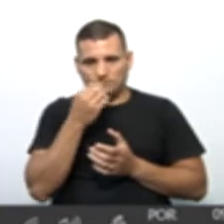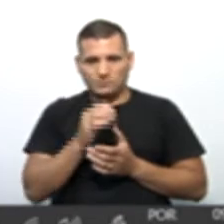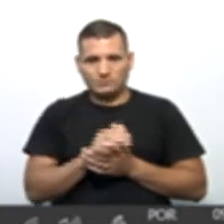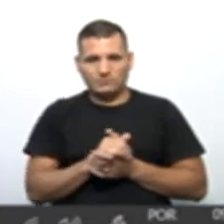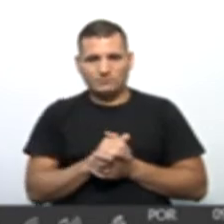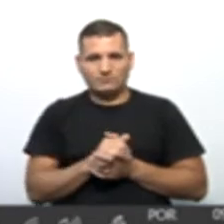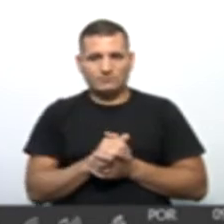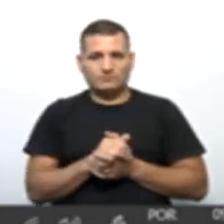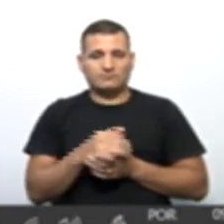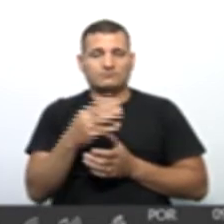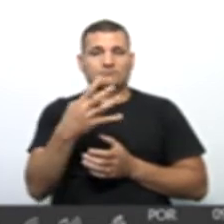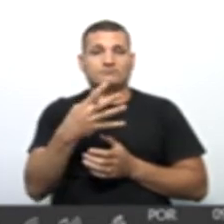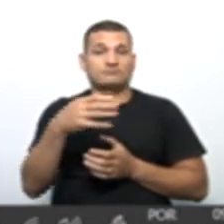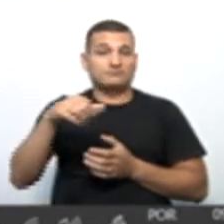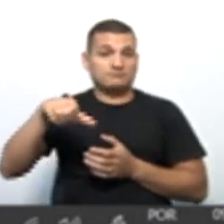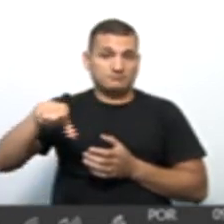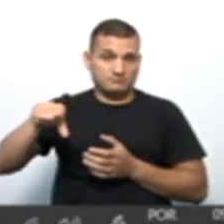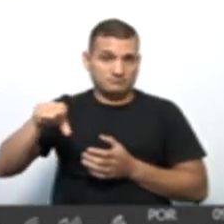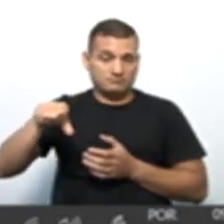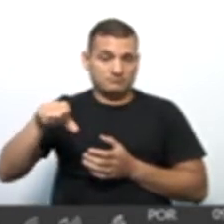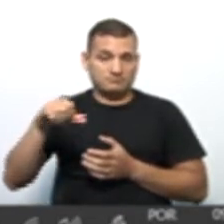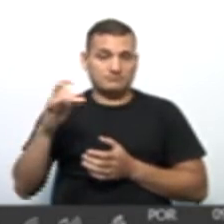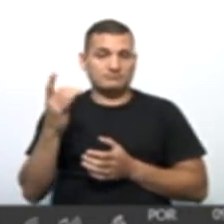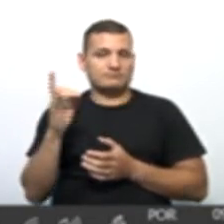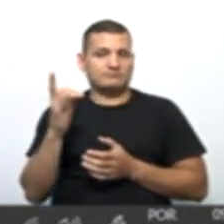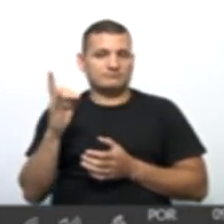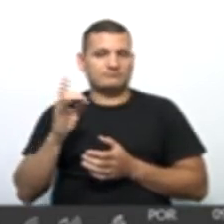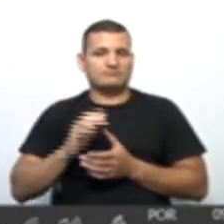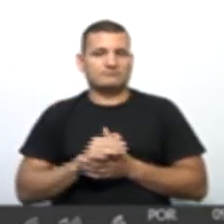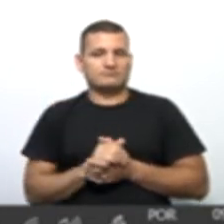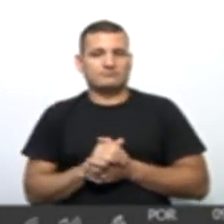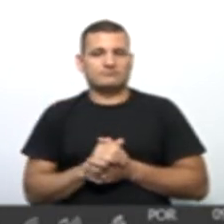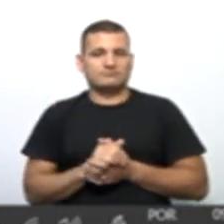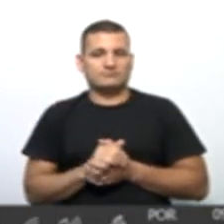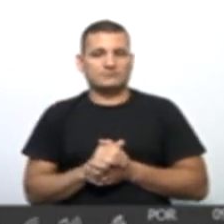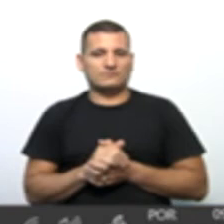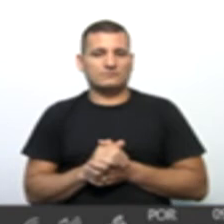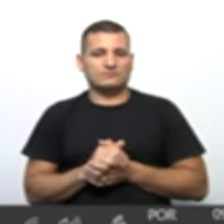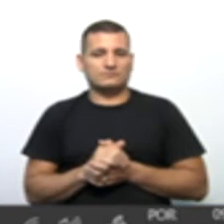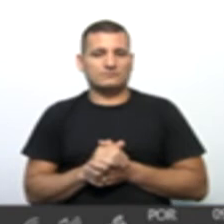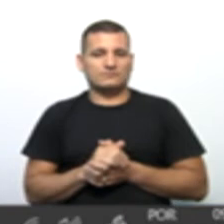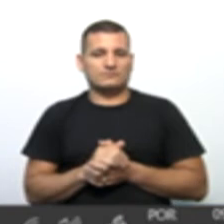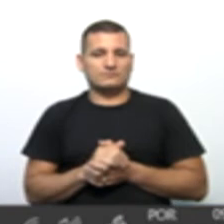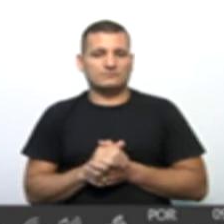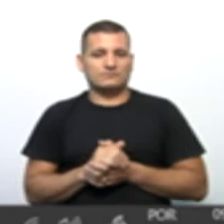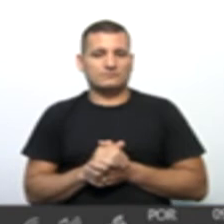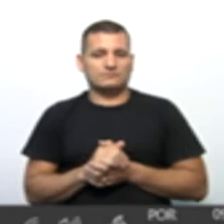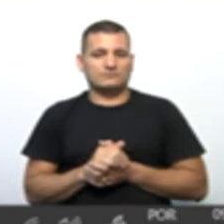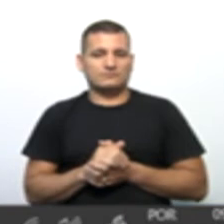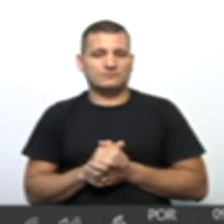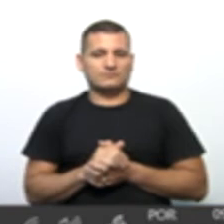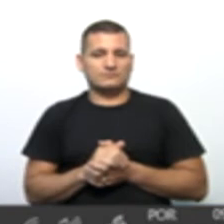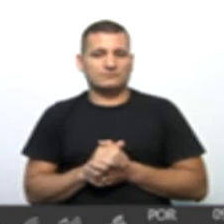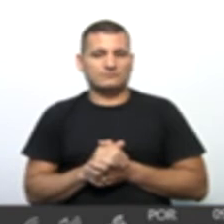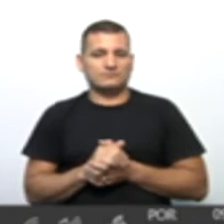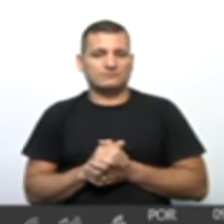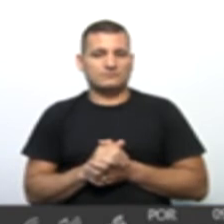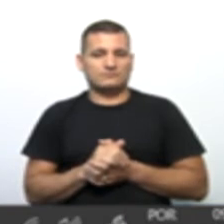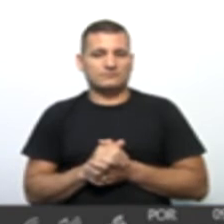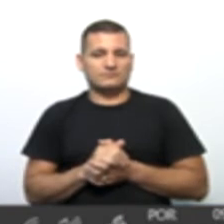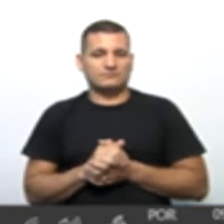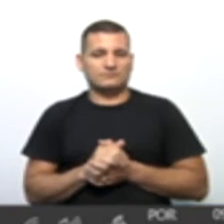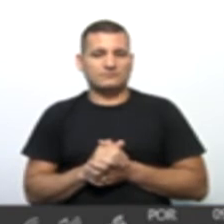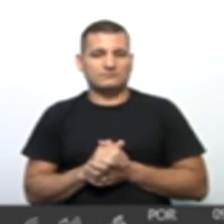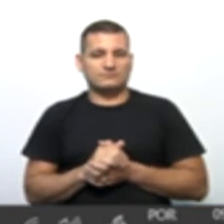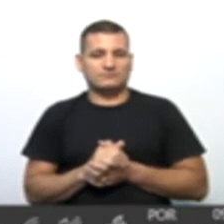custa 49 dólares um pouco um pouco caro mas o dólar josé é melhor você